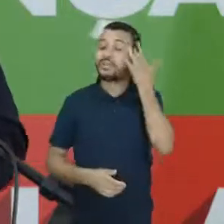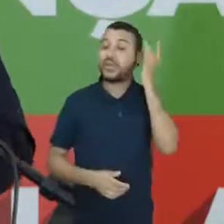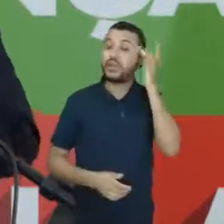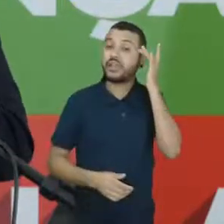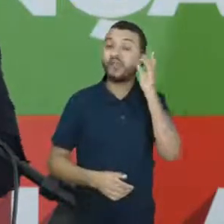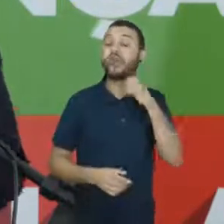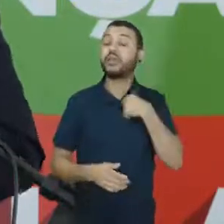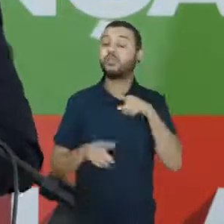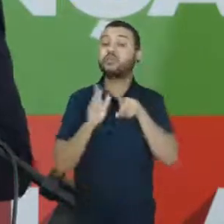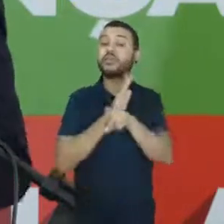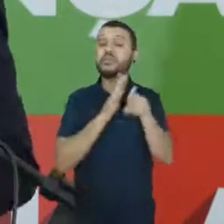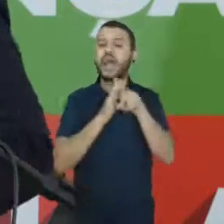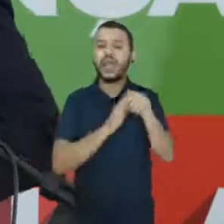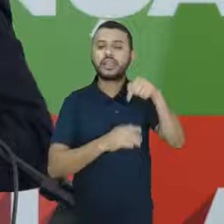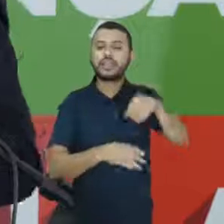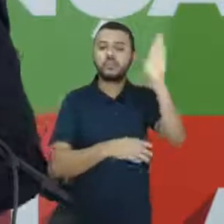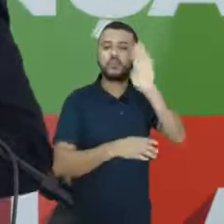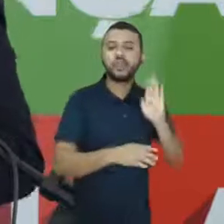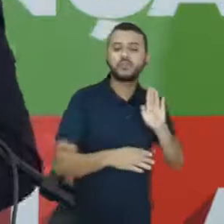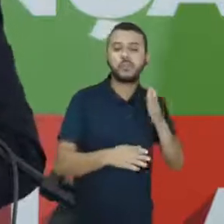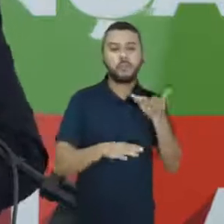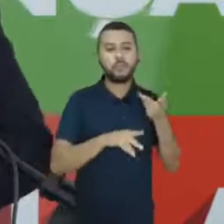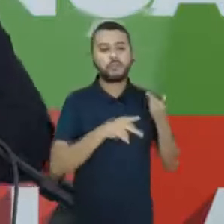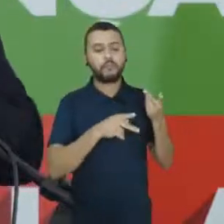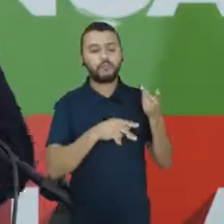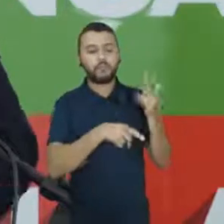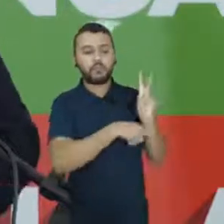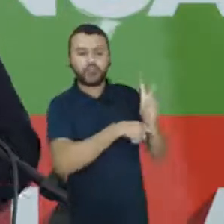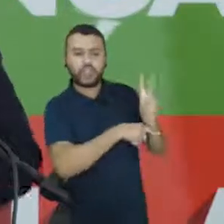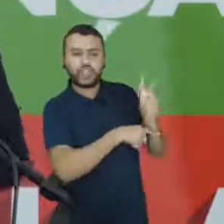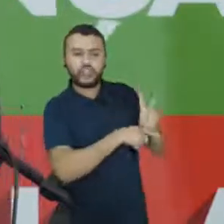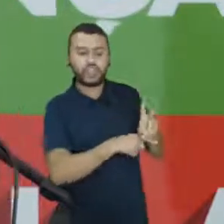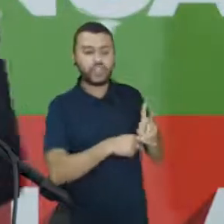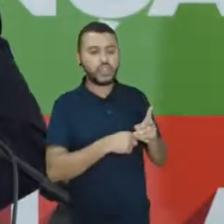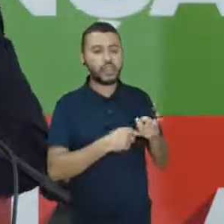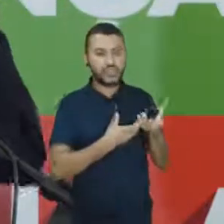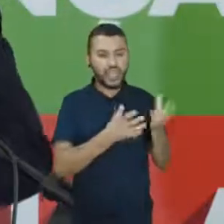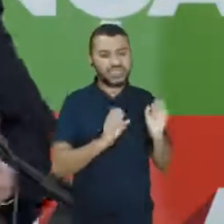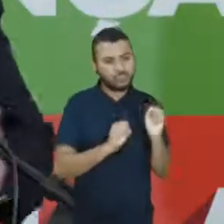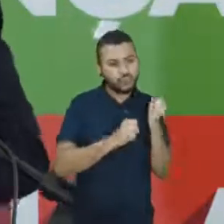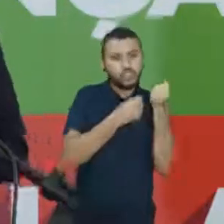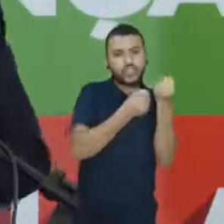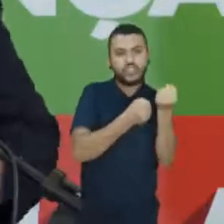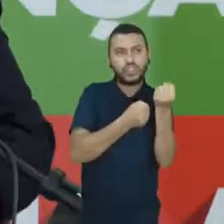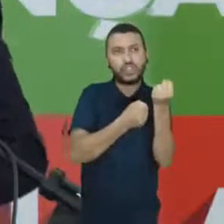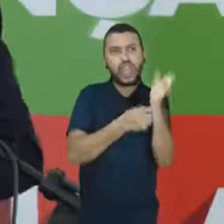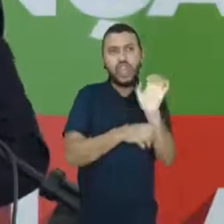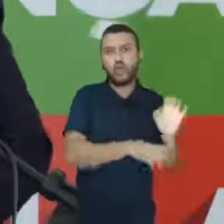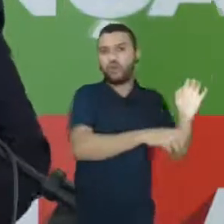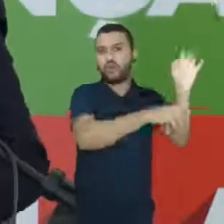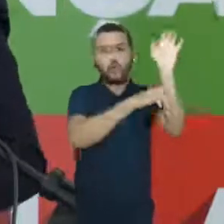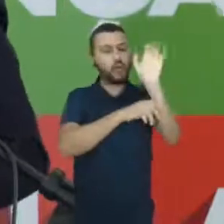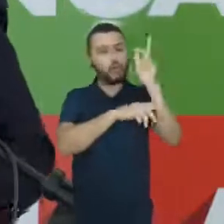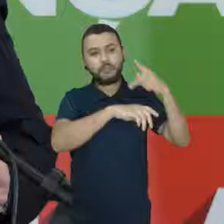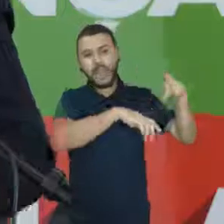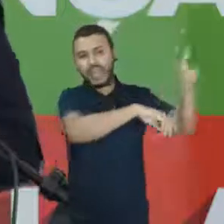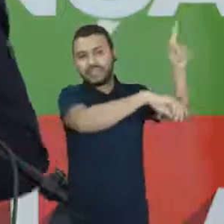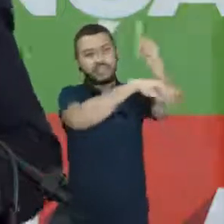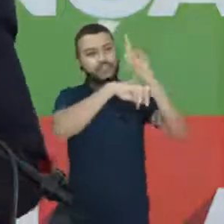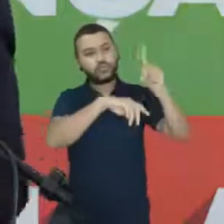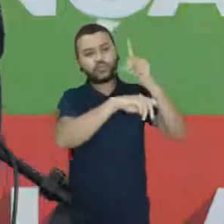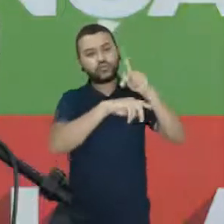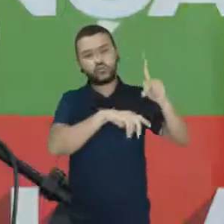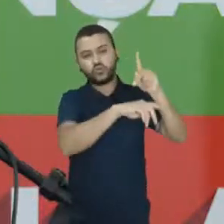Brasil andou mais defendendo o agronegócio na União Europeia, na China, na Rússia, na Índia, sabe, na Argentina,